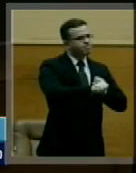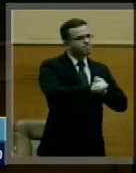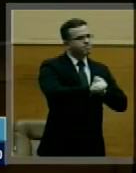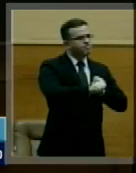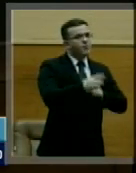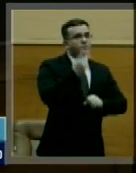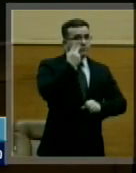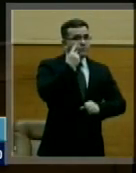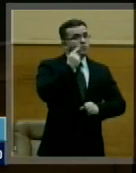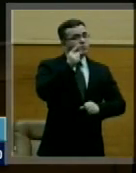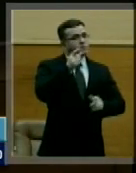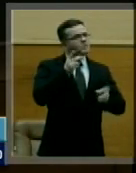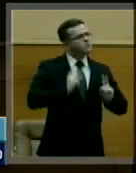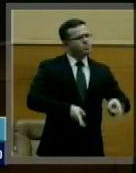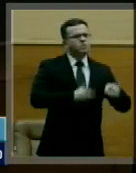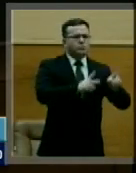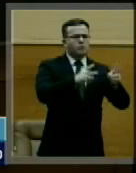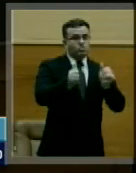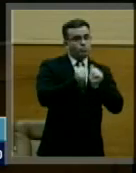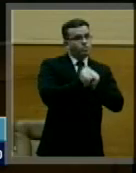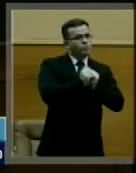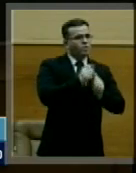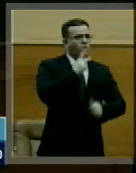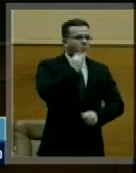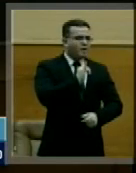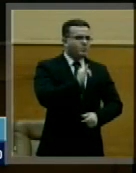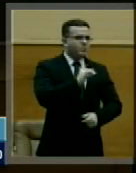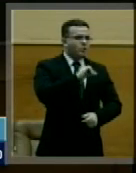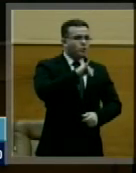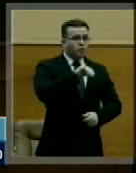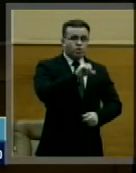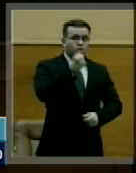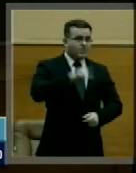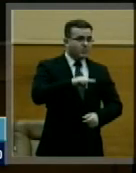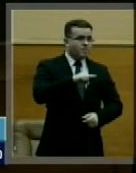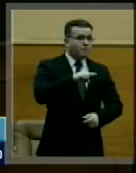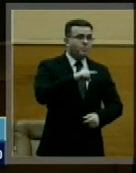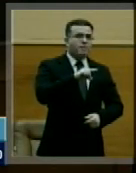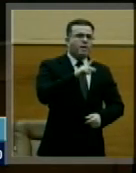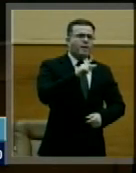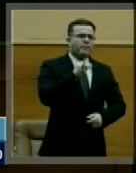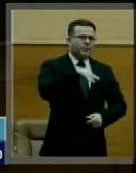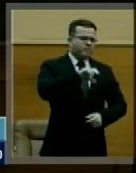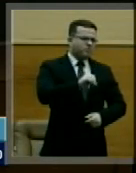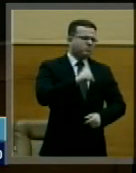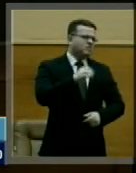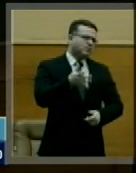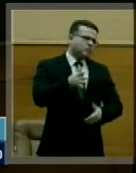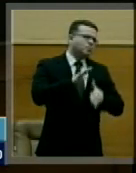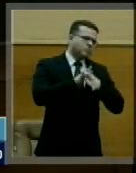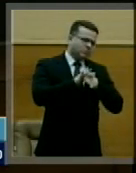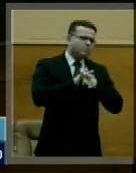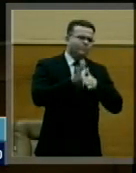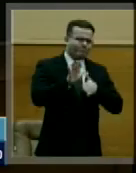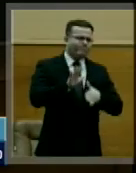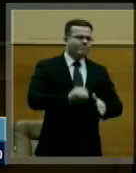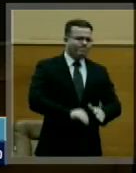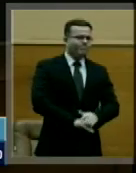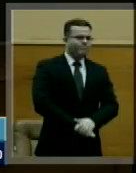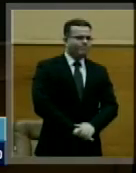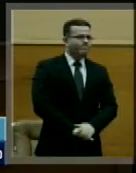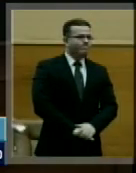Fortaleza, para ficar perto do pai, José Primo de Carvalho, que enfrentava problemas de saúde.